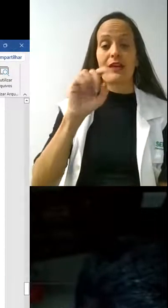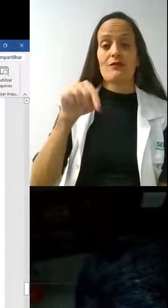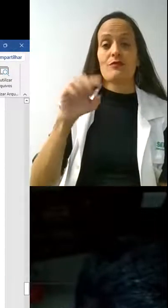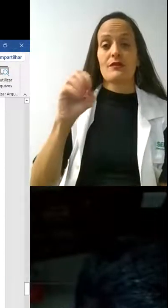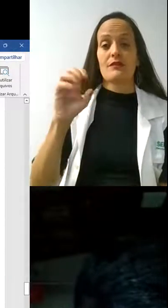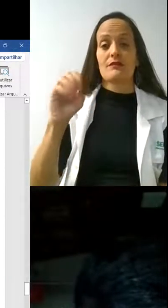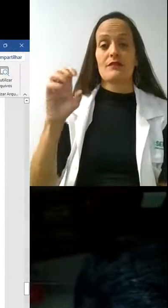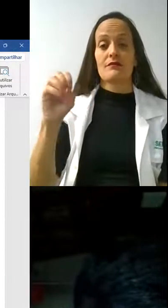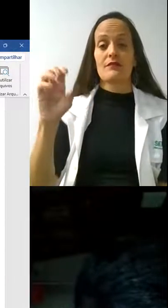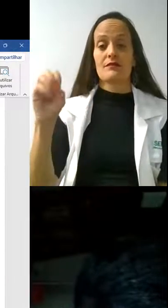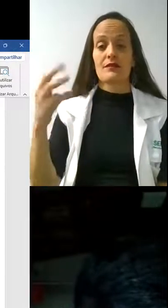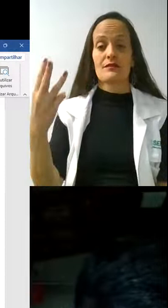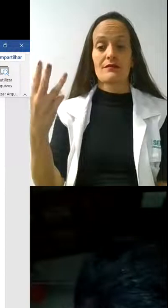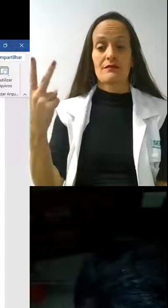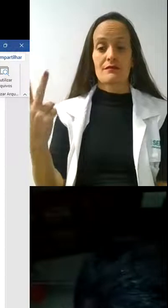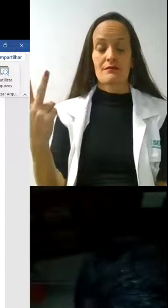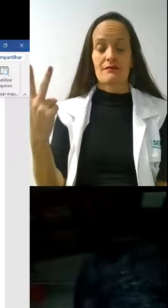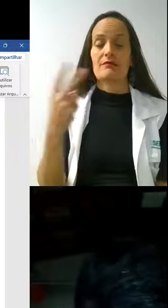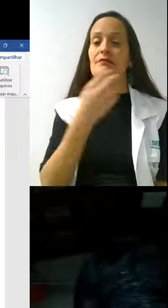0,00032.